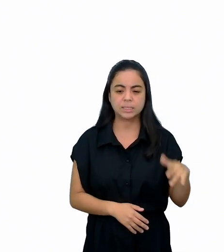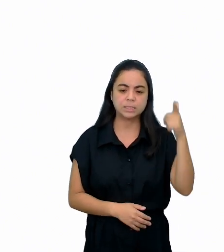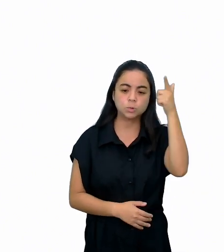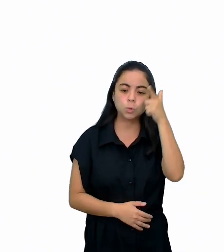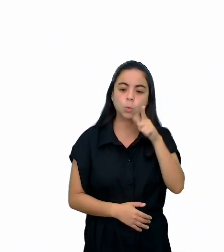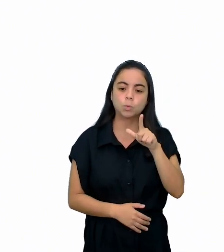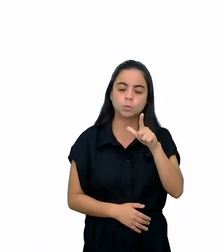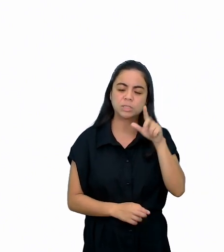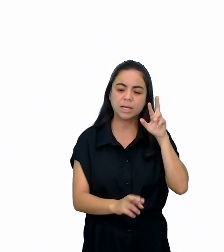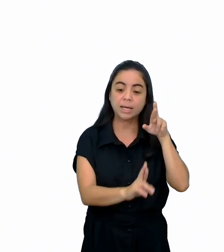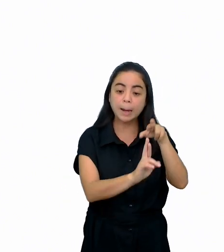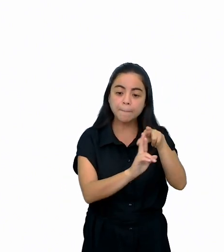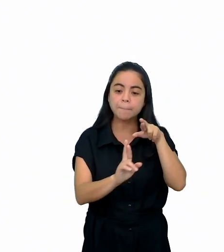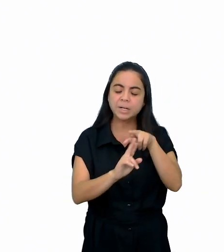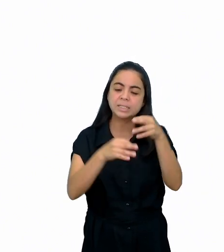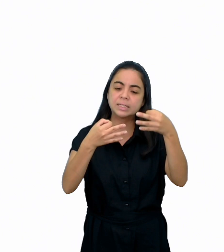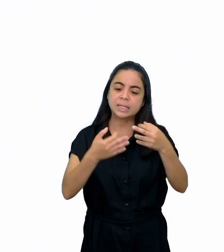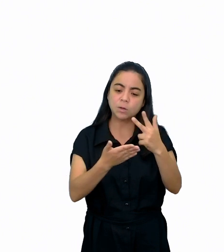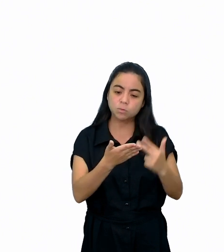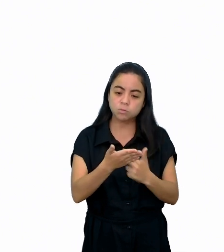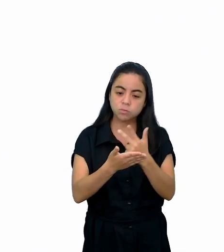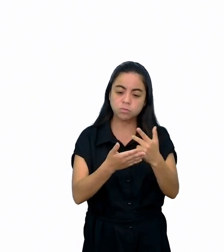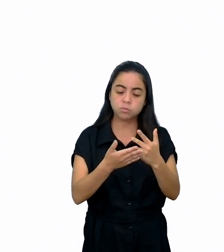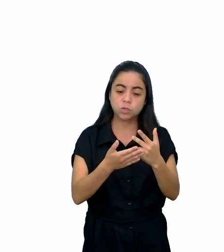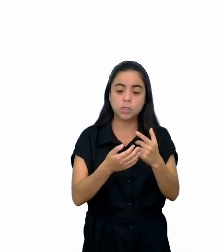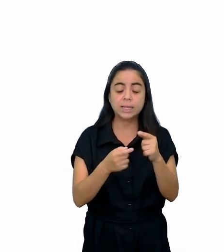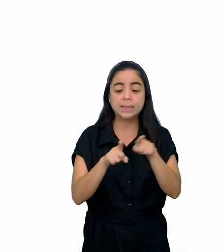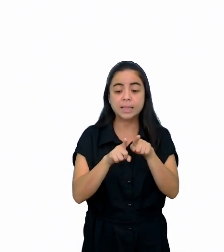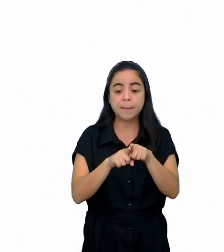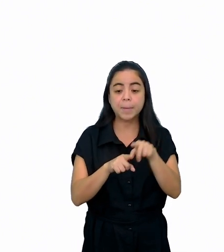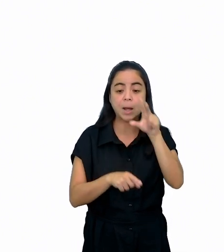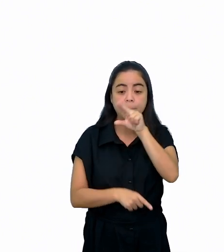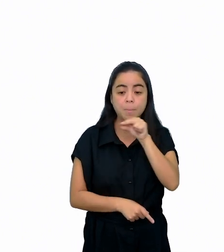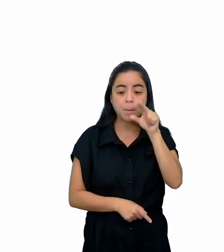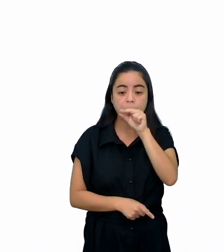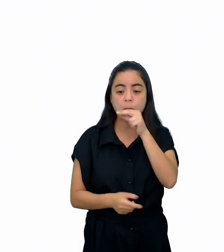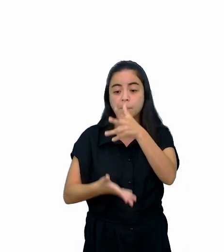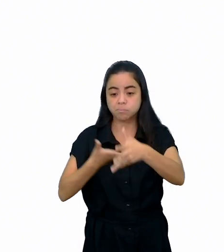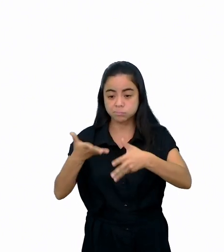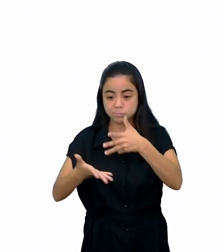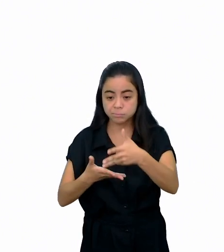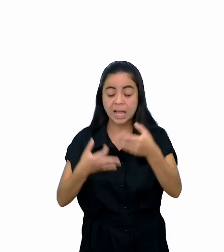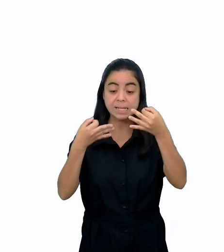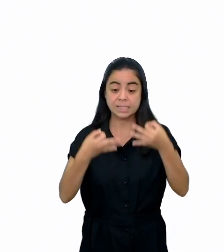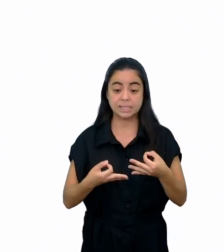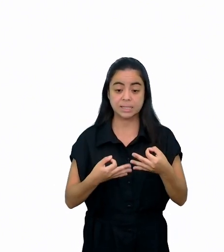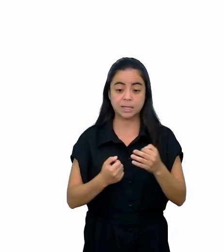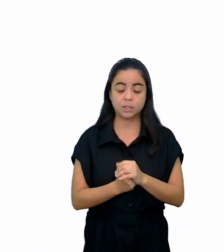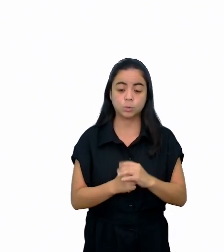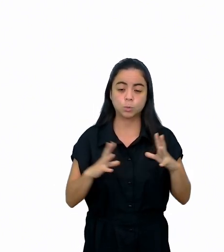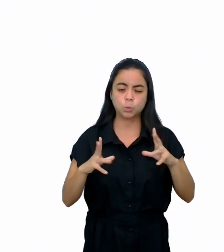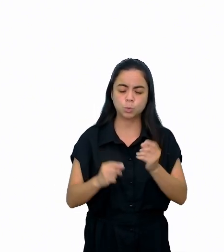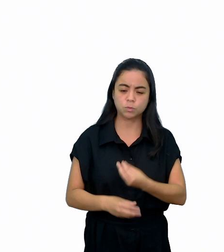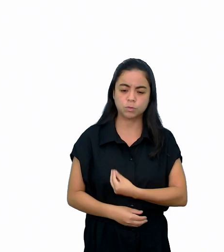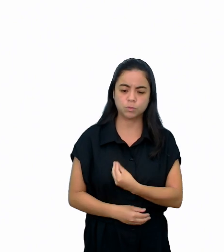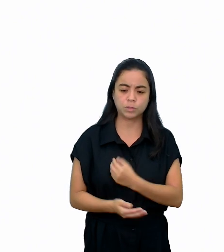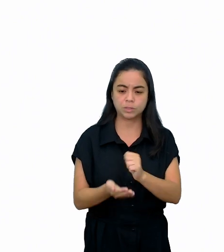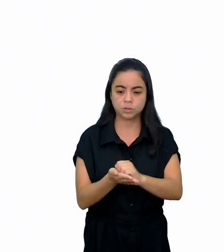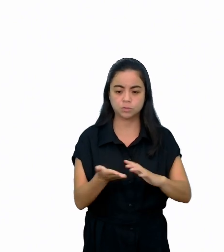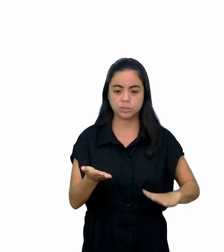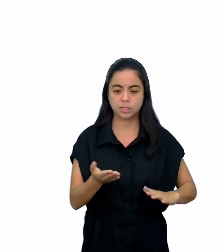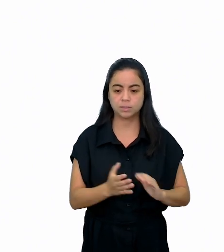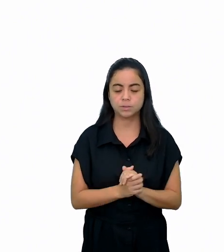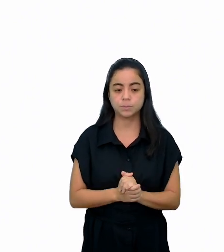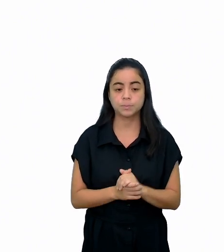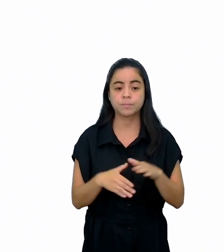representar ou falar oralmente tudo isso que elas vivenciaram na atividade. Bom, vamos